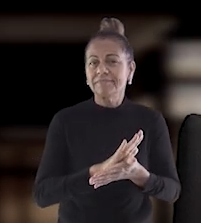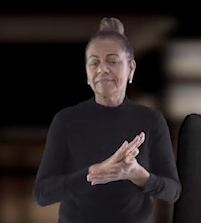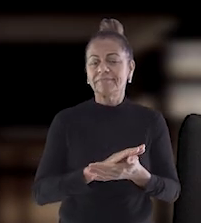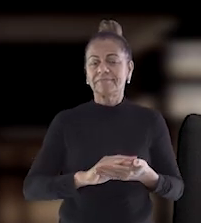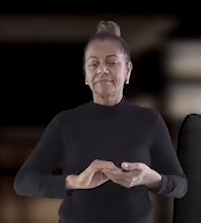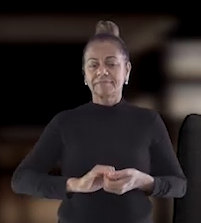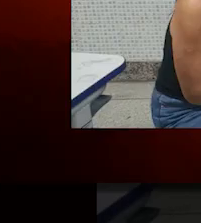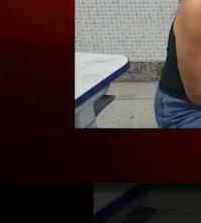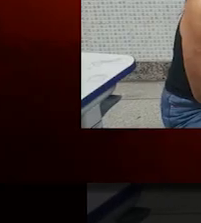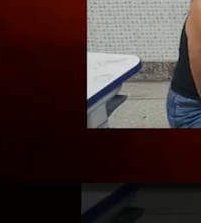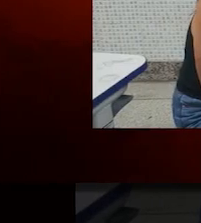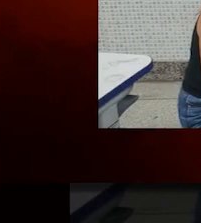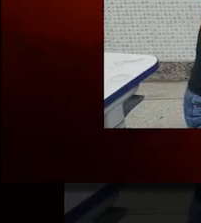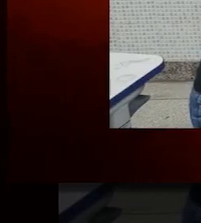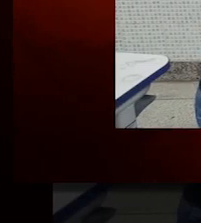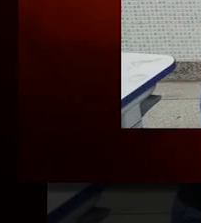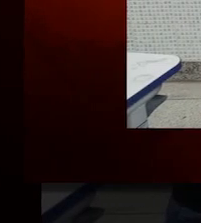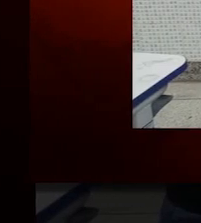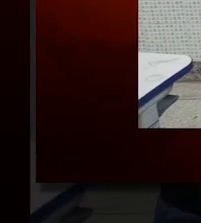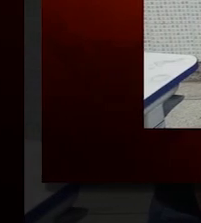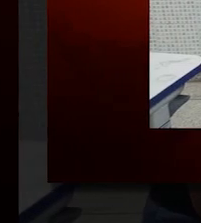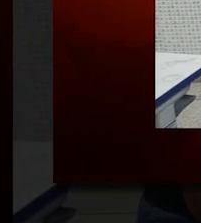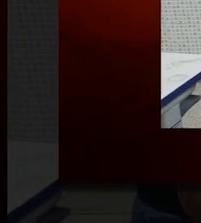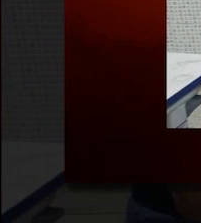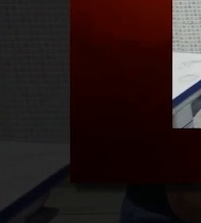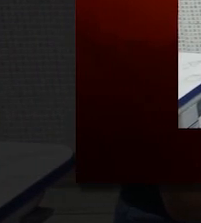não tive.